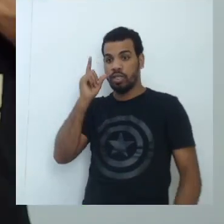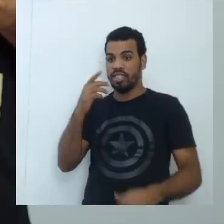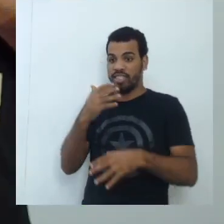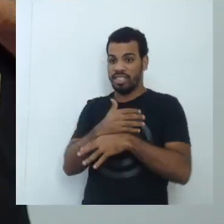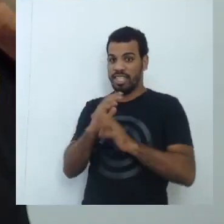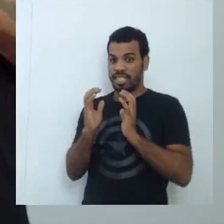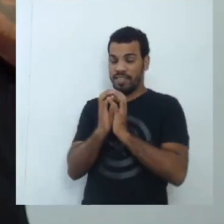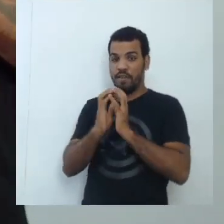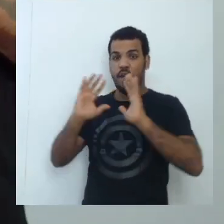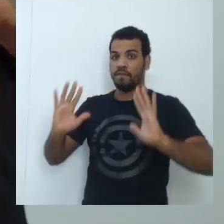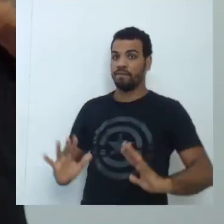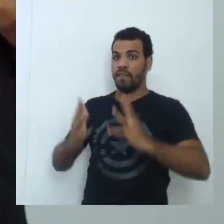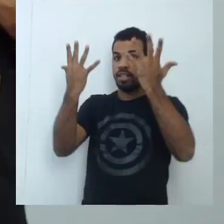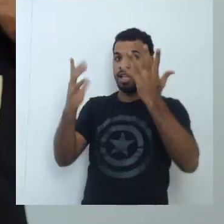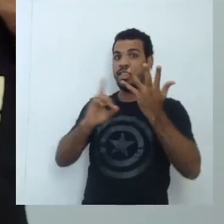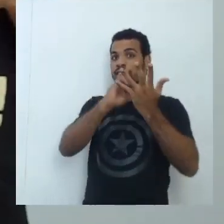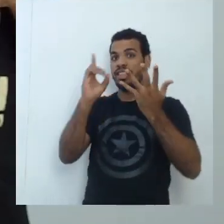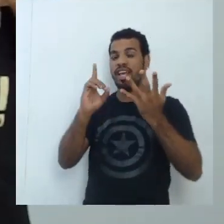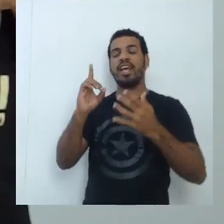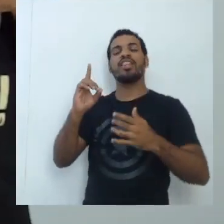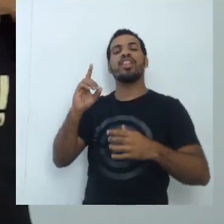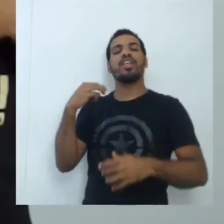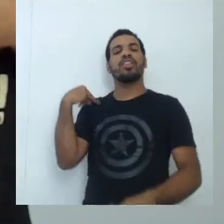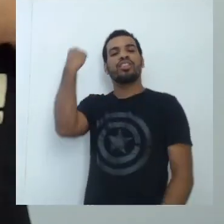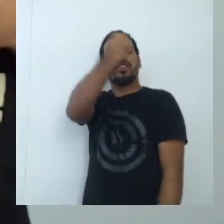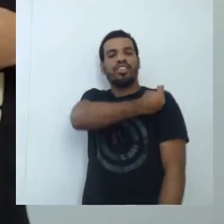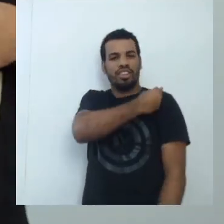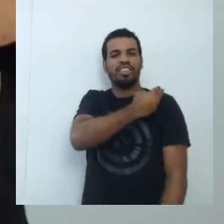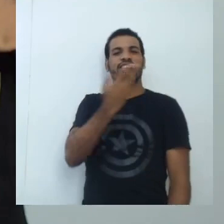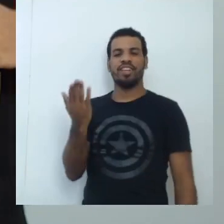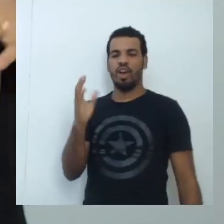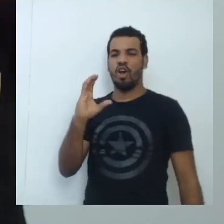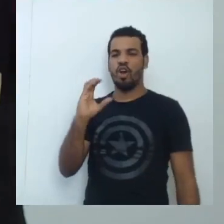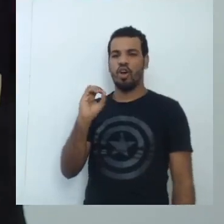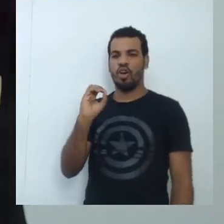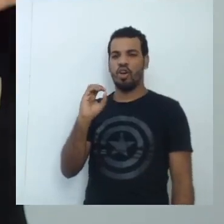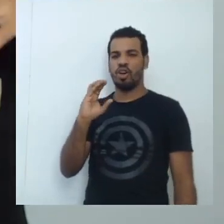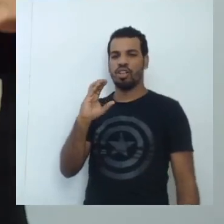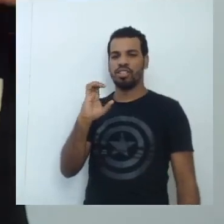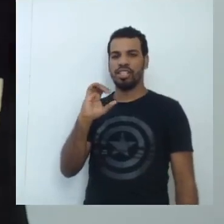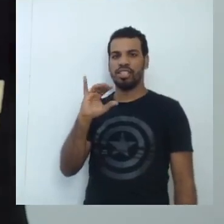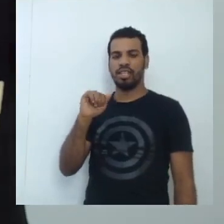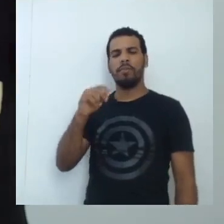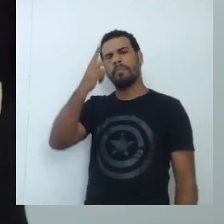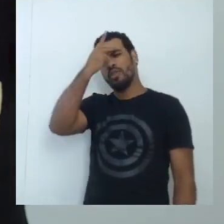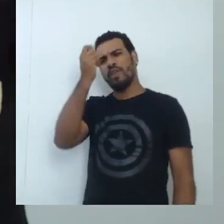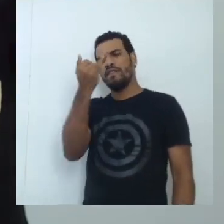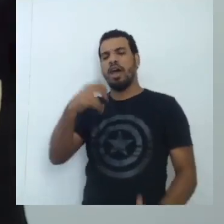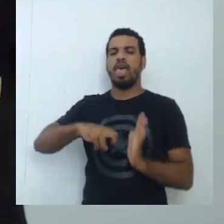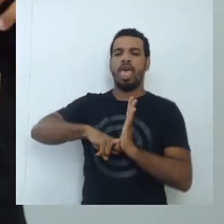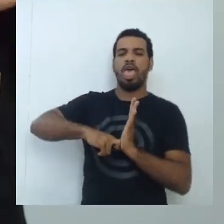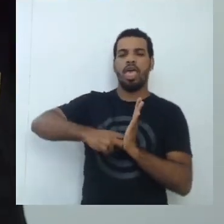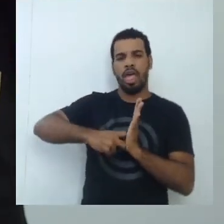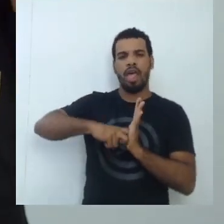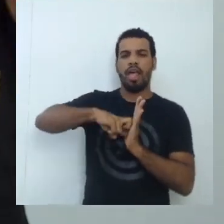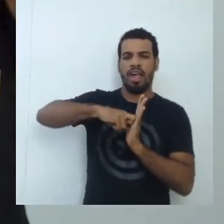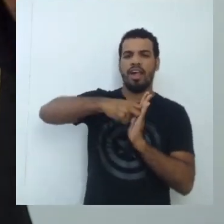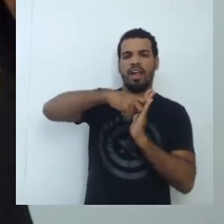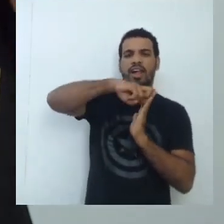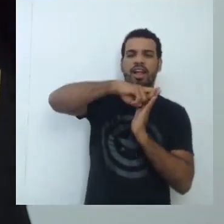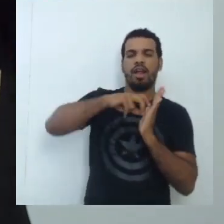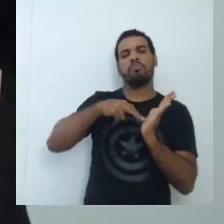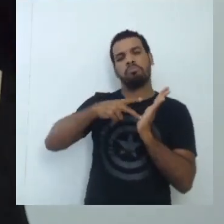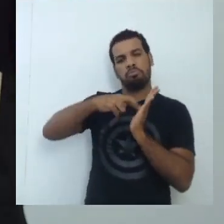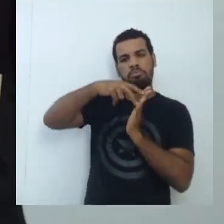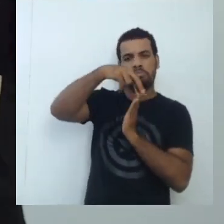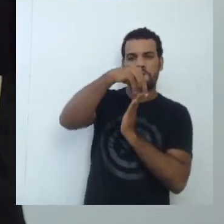Recife comemorou a festa de Nossa Senhora da Conceição. Então, várias pessoas subiram lá o Morro da Conceição,